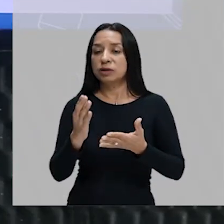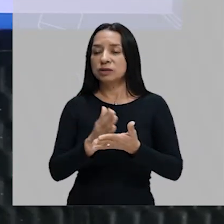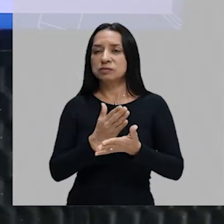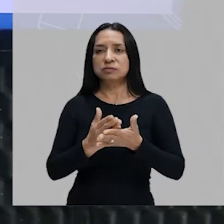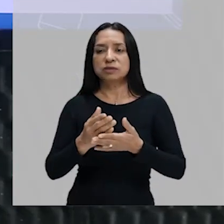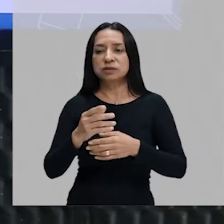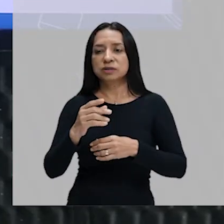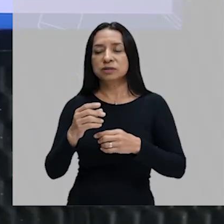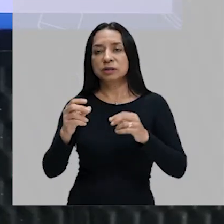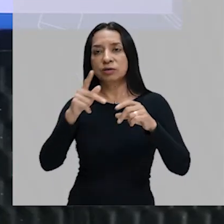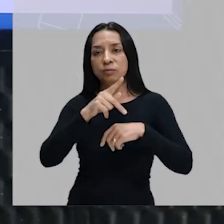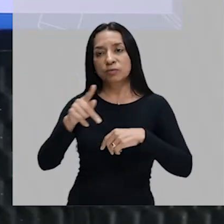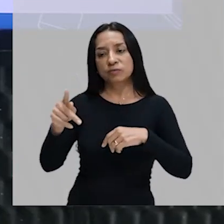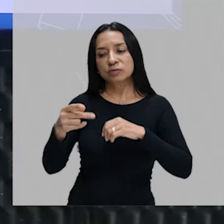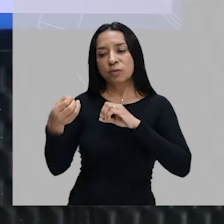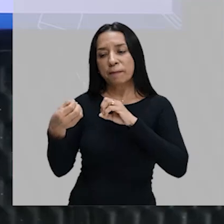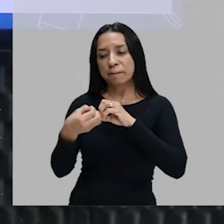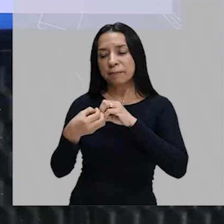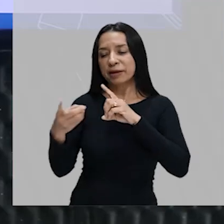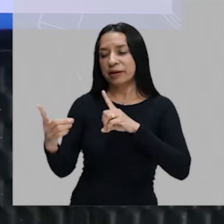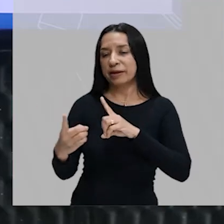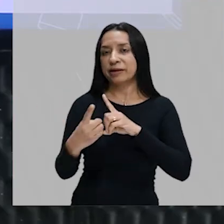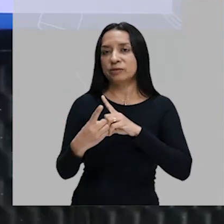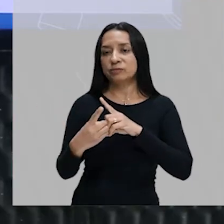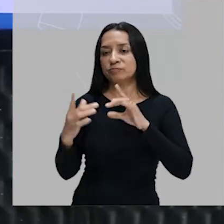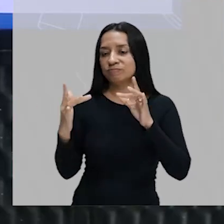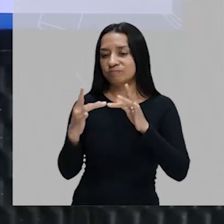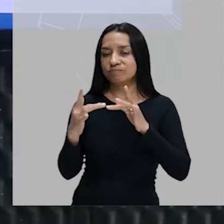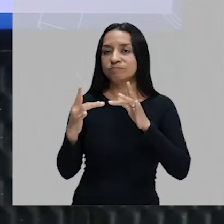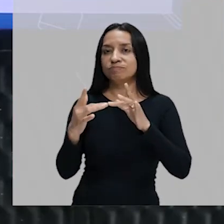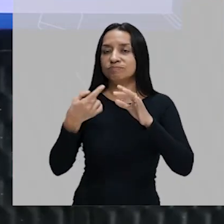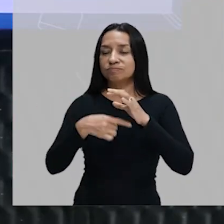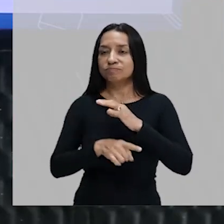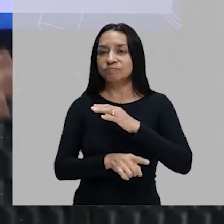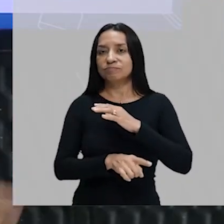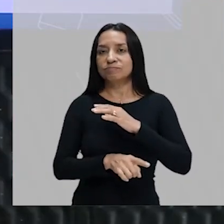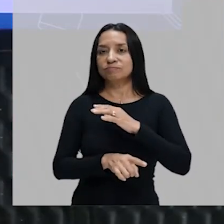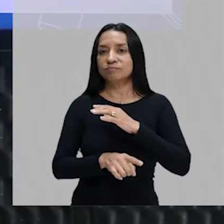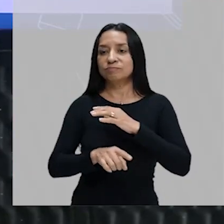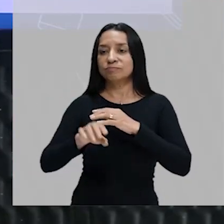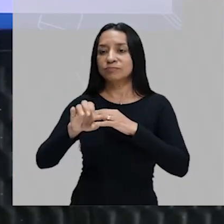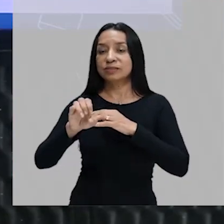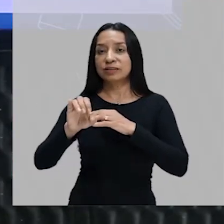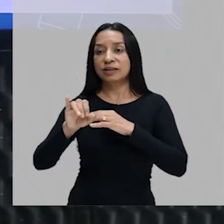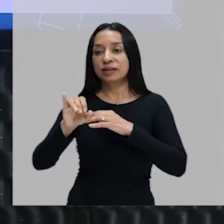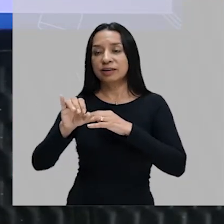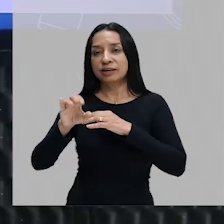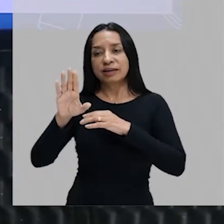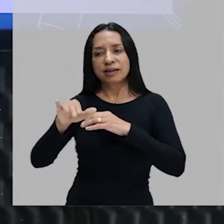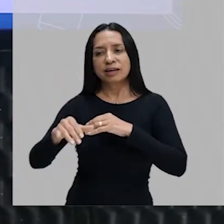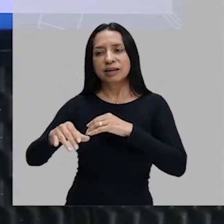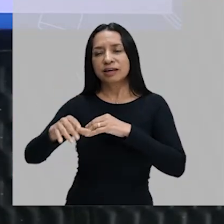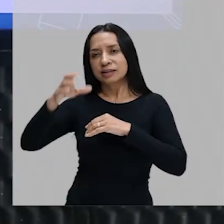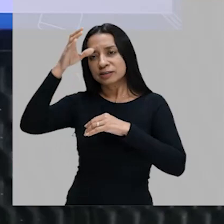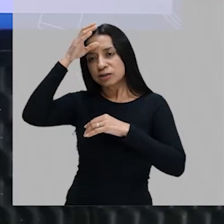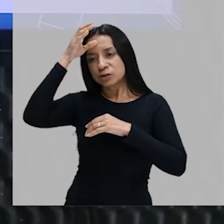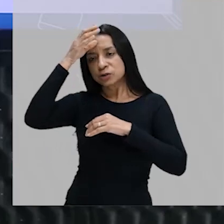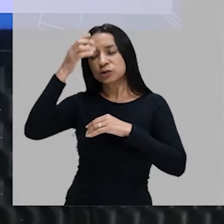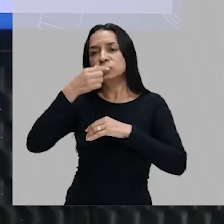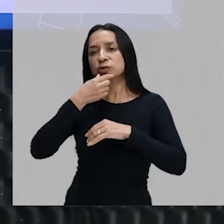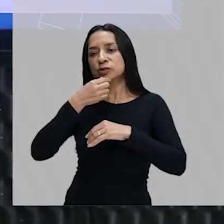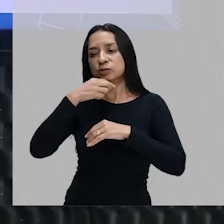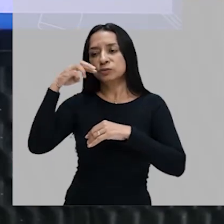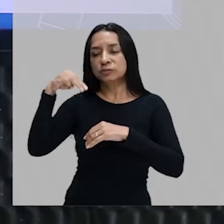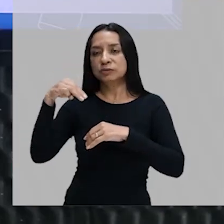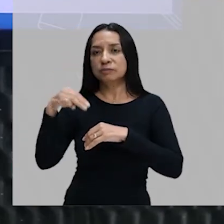próximo da gente, né? Então a gente fala, ei, José, ou e tio de matemática, né? Então se fala muito